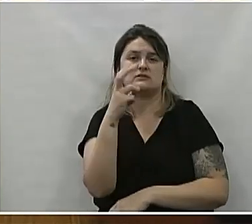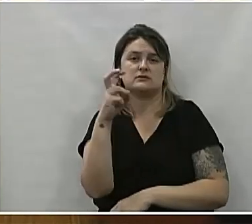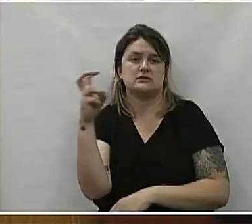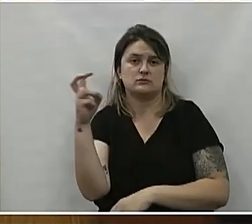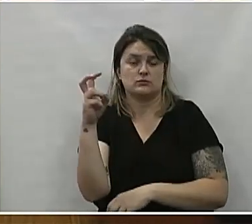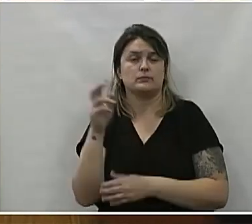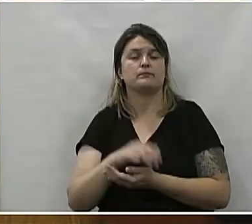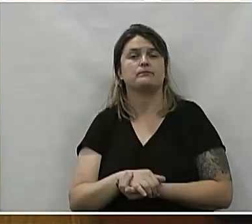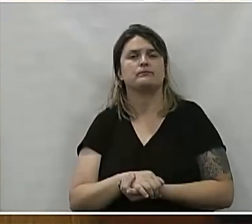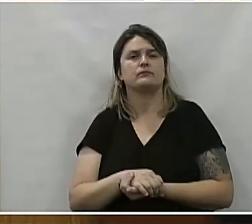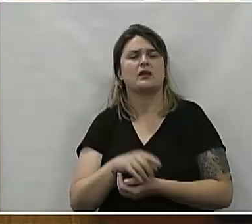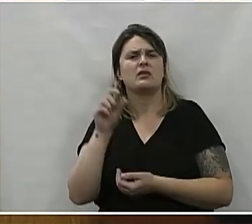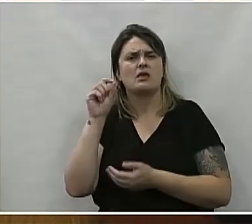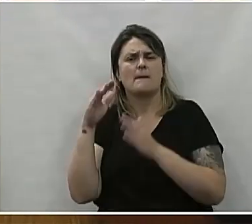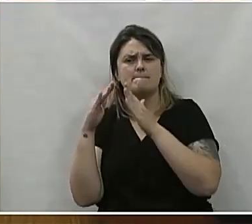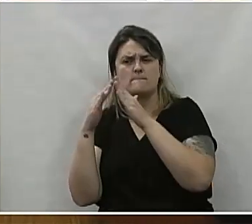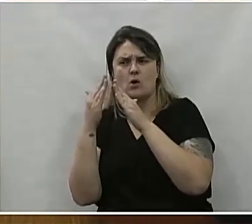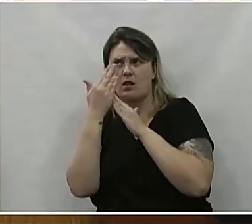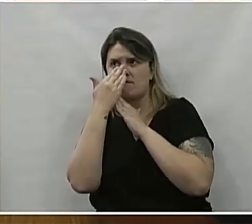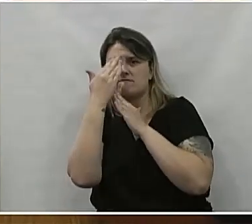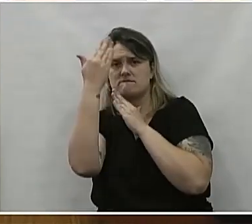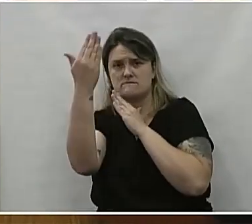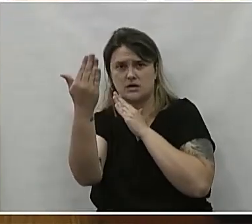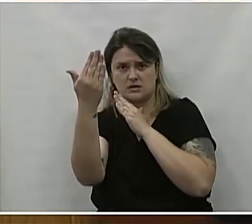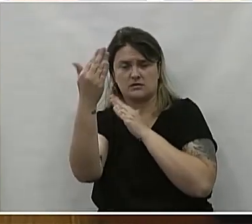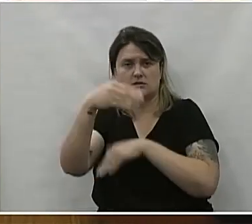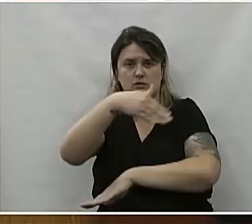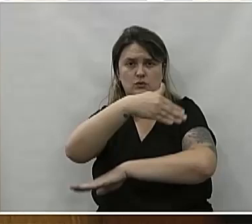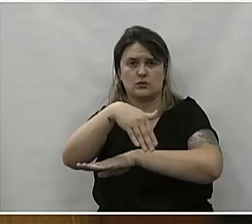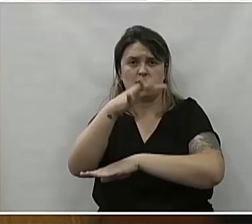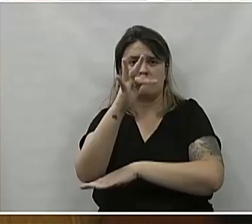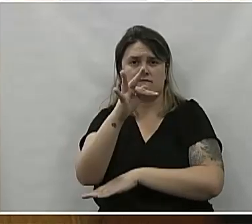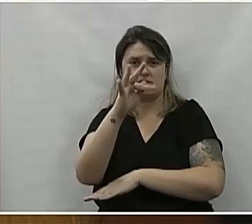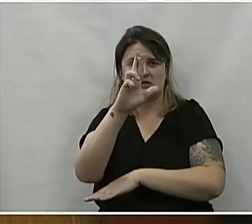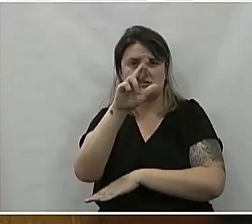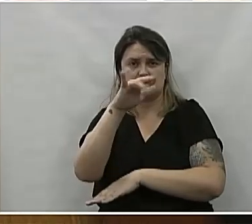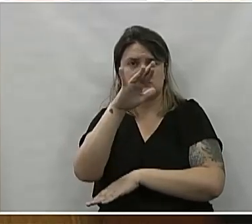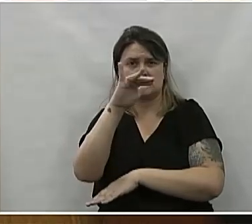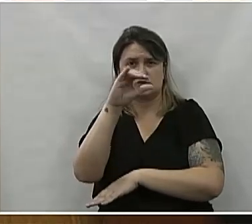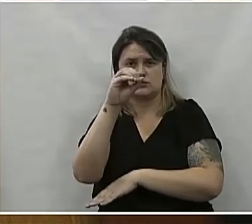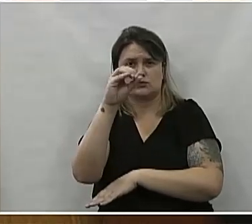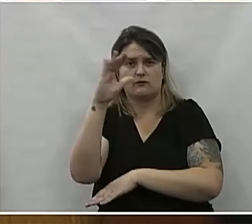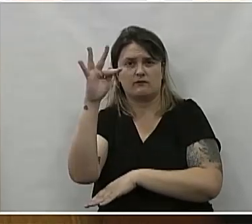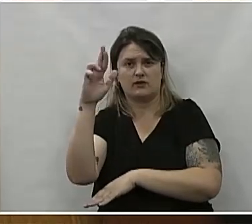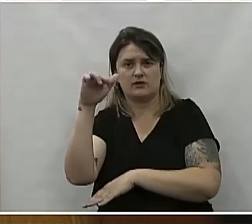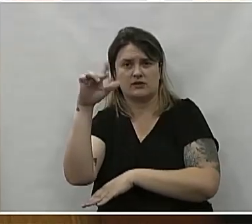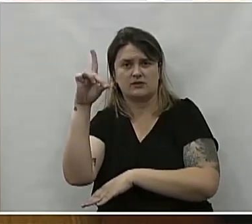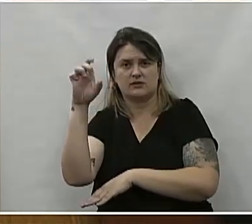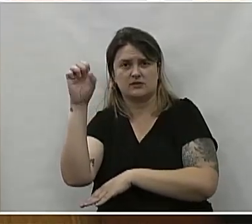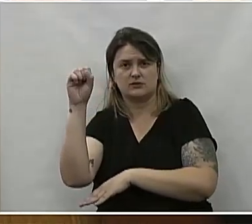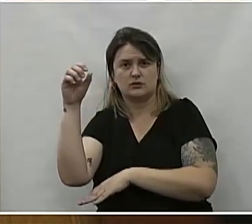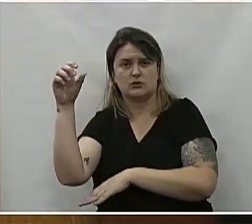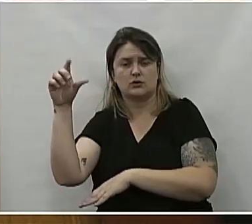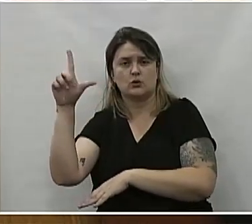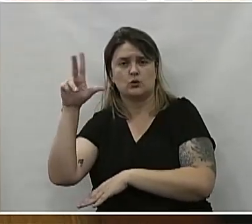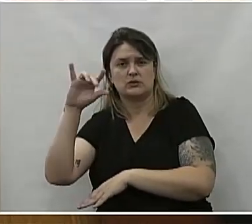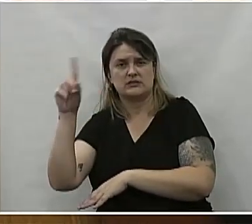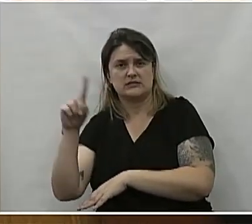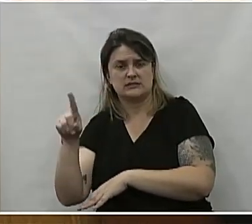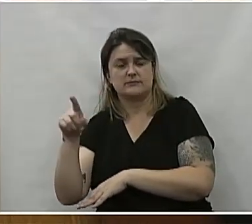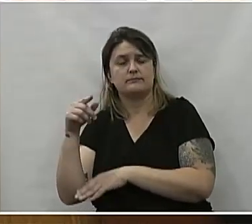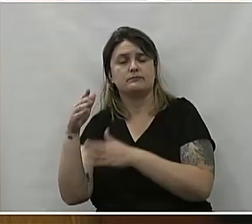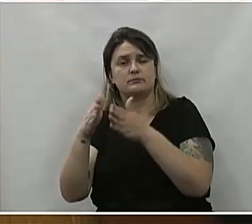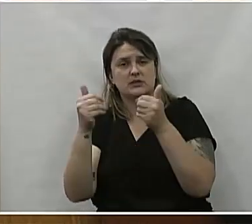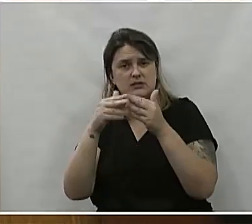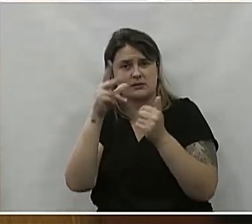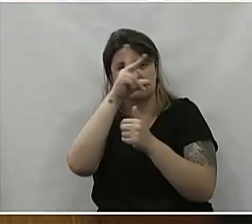Justificativa Os residentes e proprietários do imóvel localizado na rua Francisco Fernandes Luiz Número 455 Solicita a intervenção